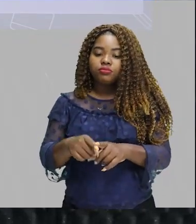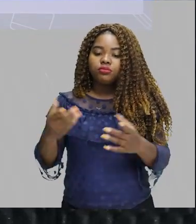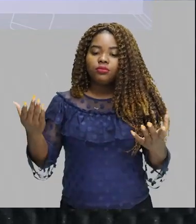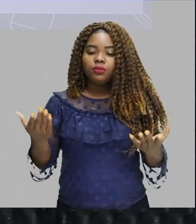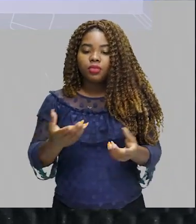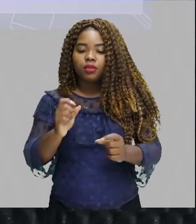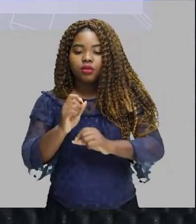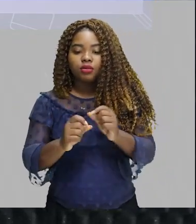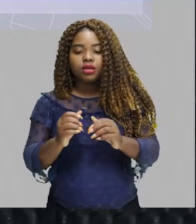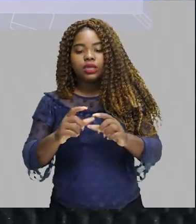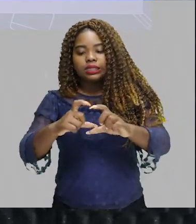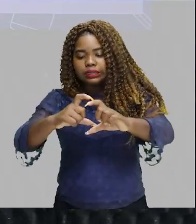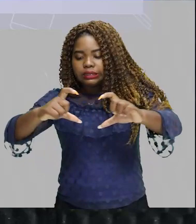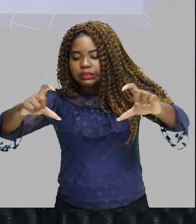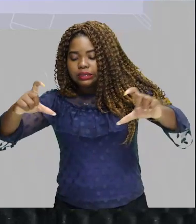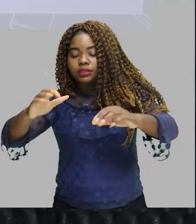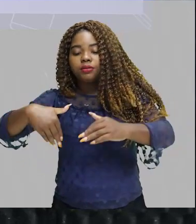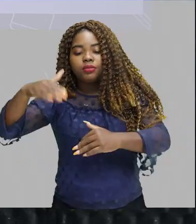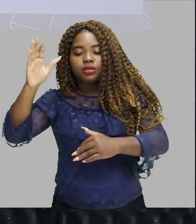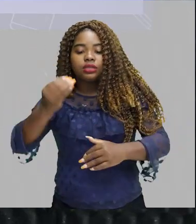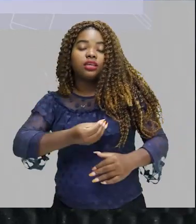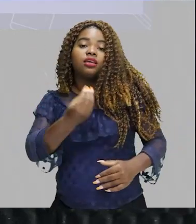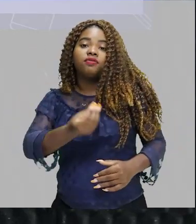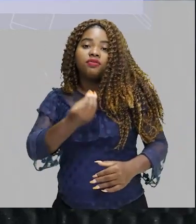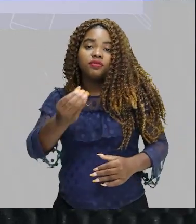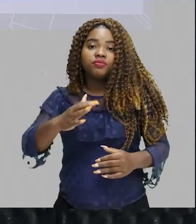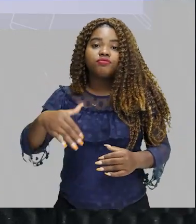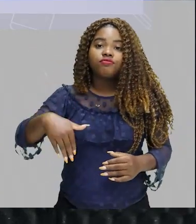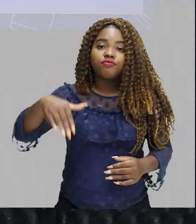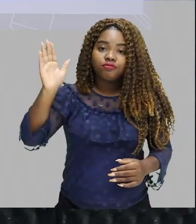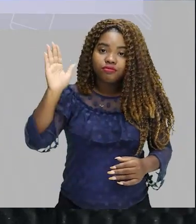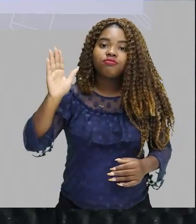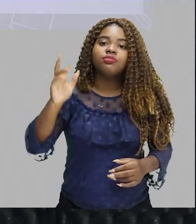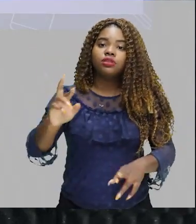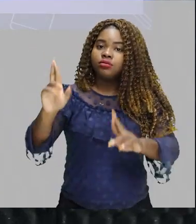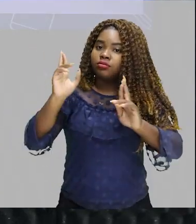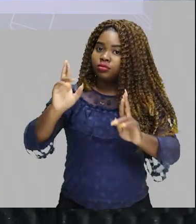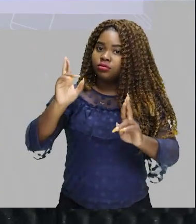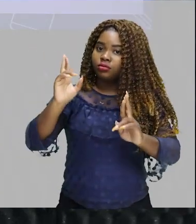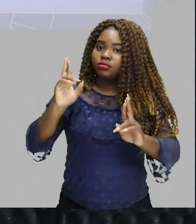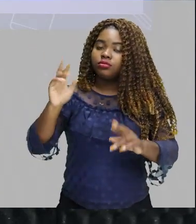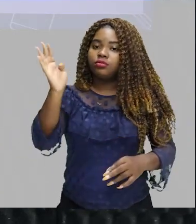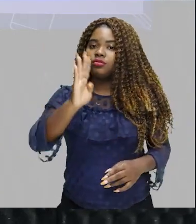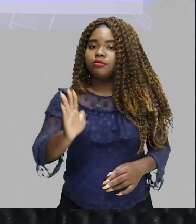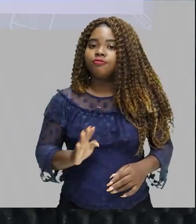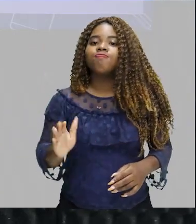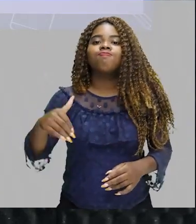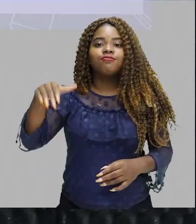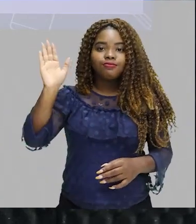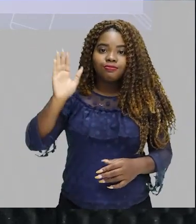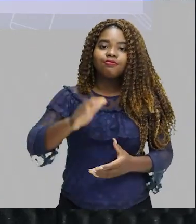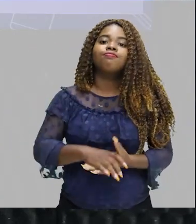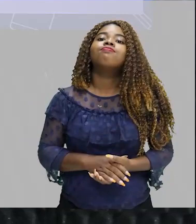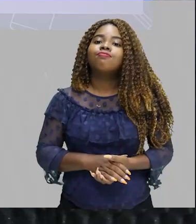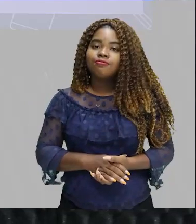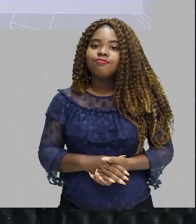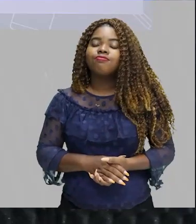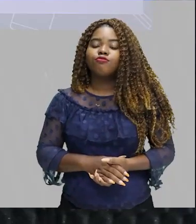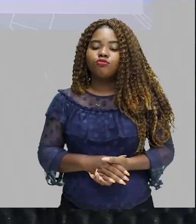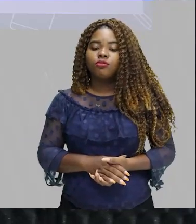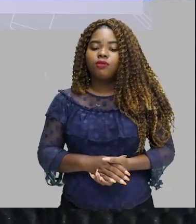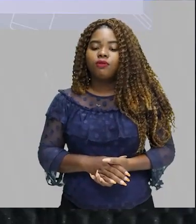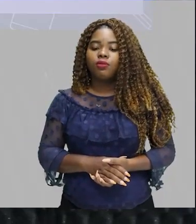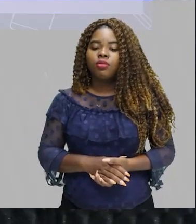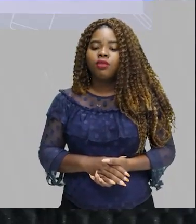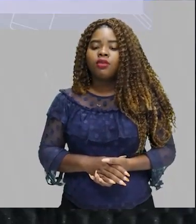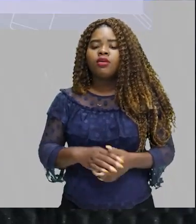o quê? Que a população está vivendo mais, ou seja, a expectativa de vida do Brasil está aumentando. E Marcos, e a projeção